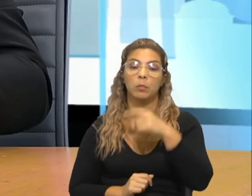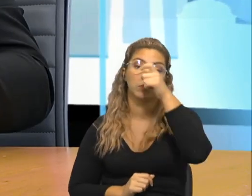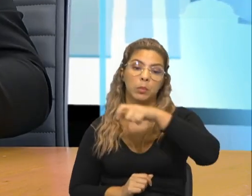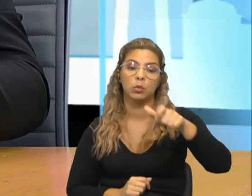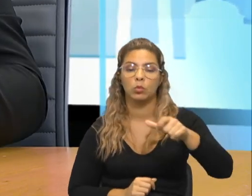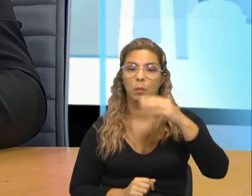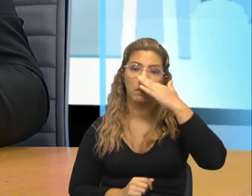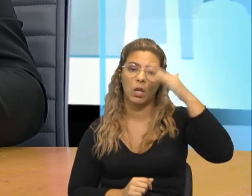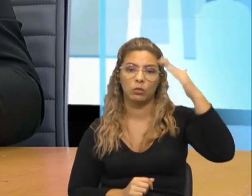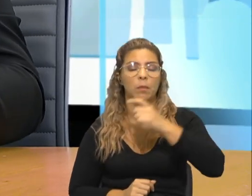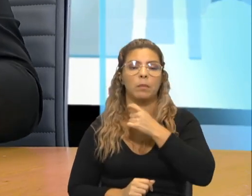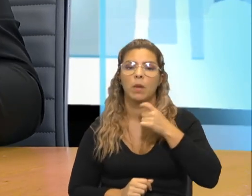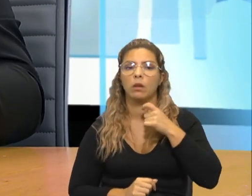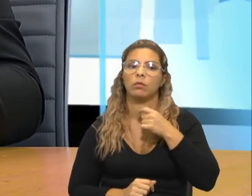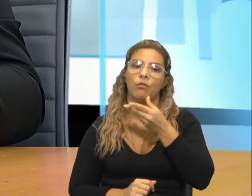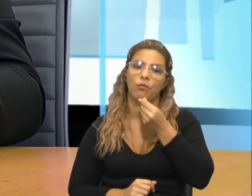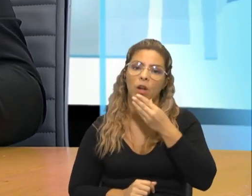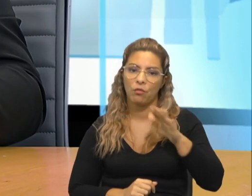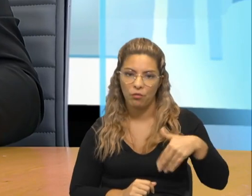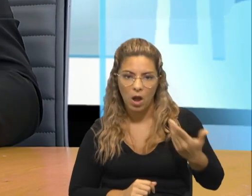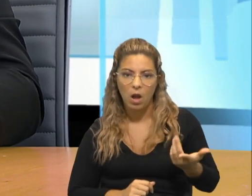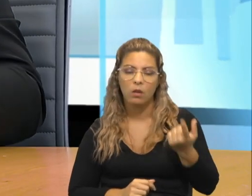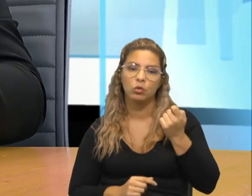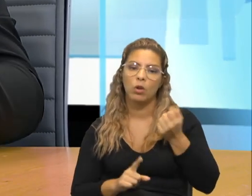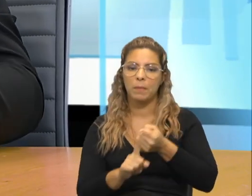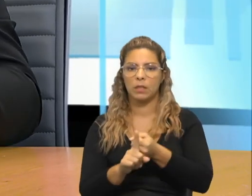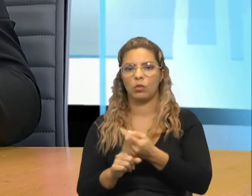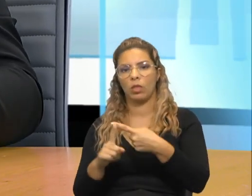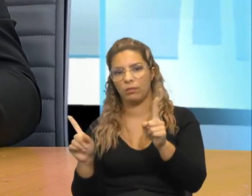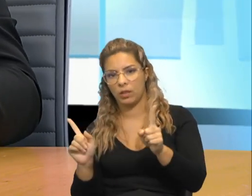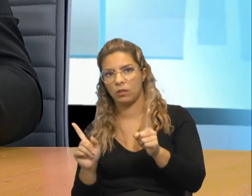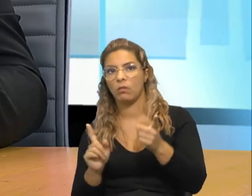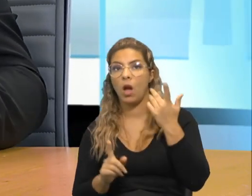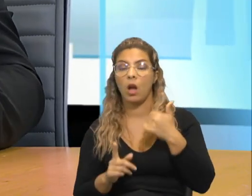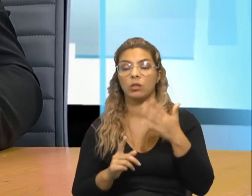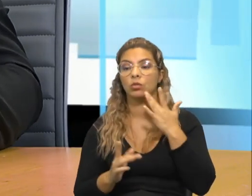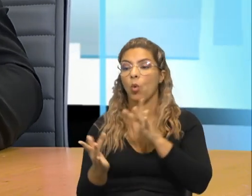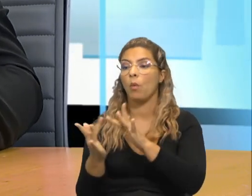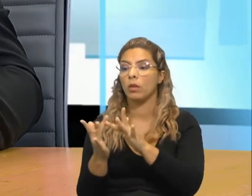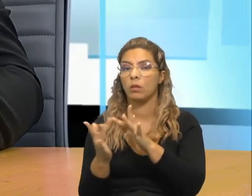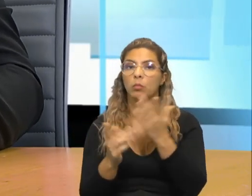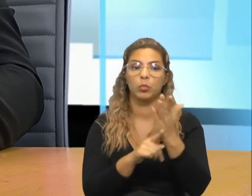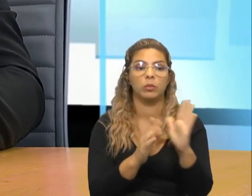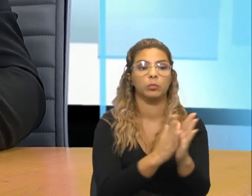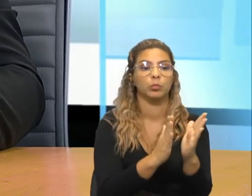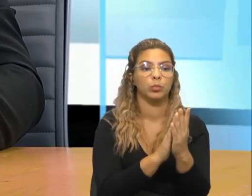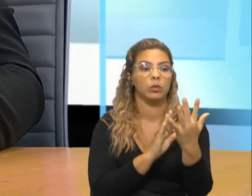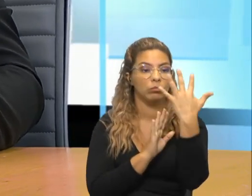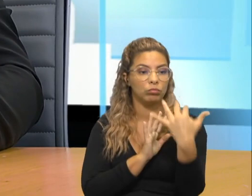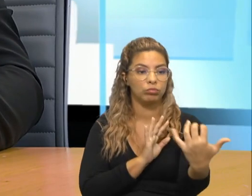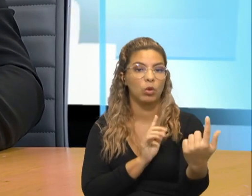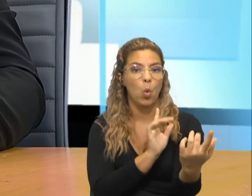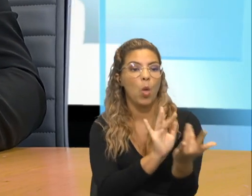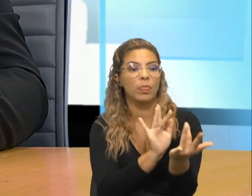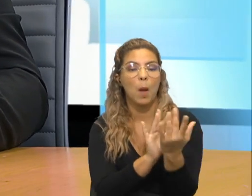causa da nossa missão, que é um pouco diferente. Nós não tínhamos tanto contato com o povo, com paróquias, por exemplo. E por causa